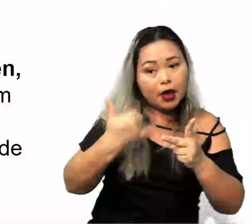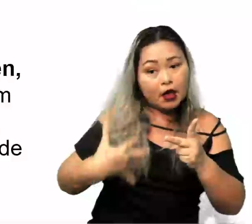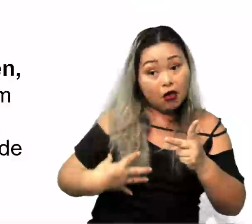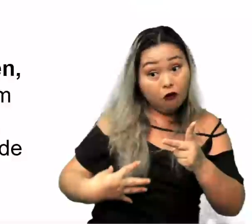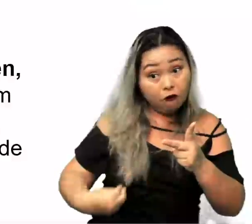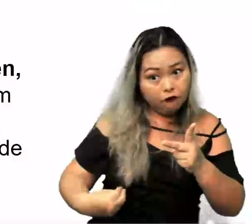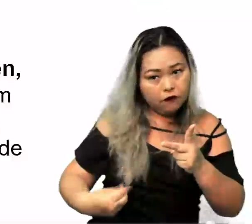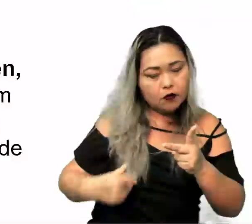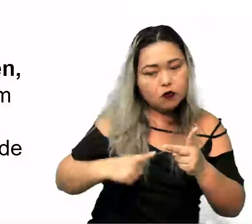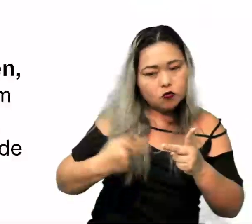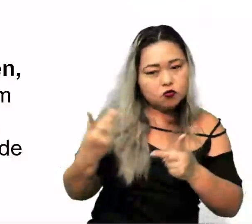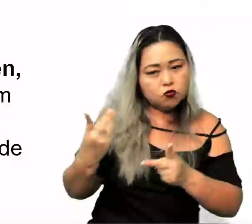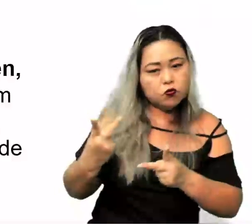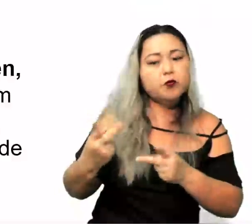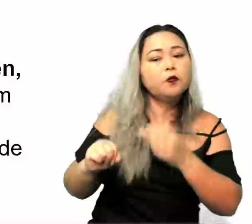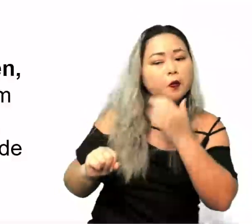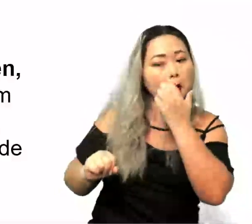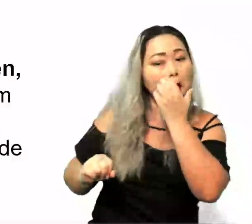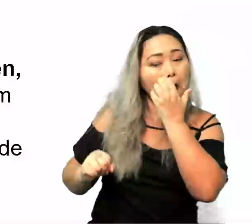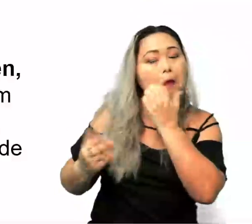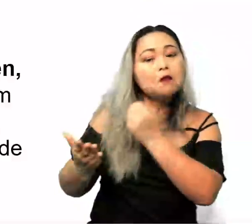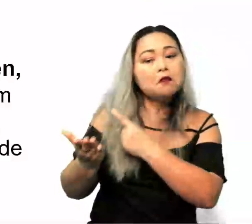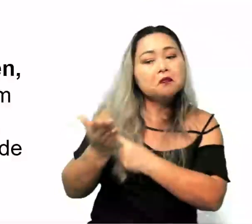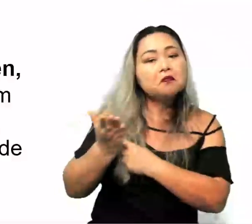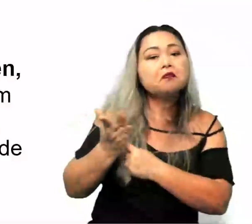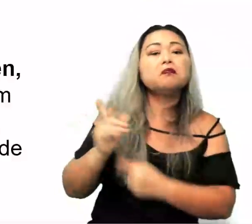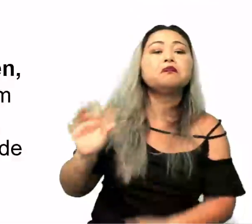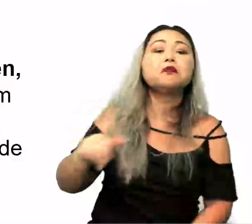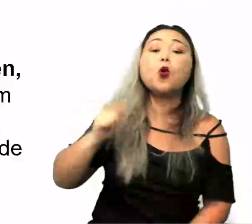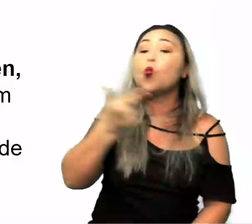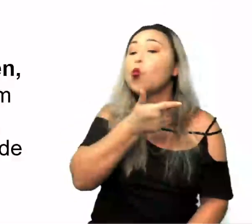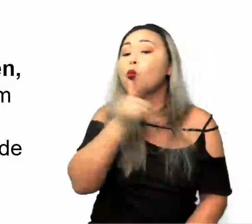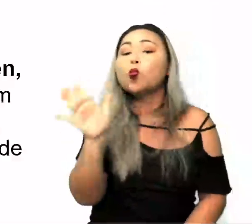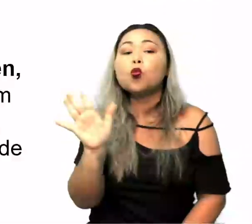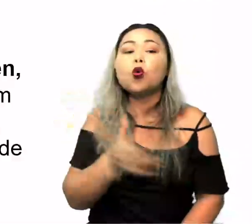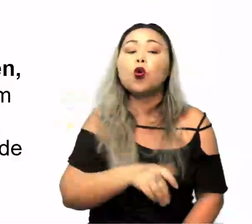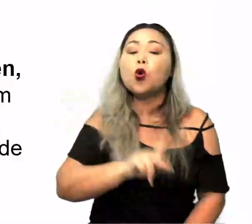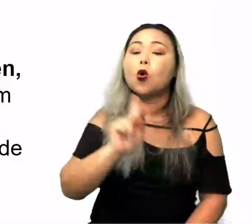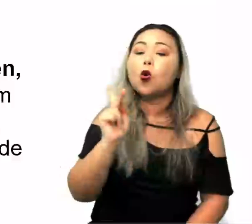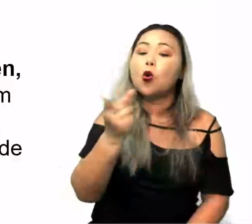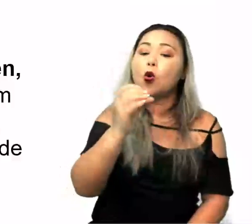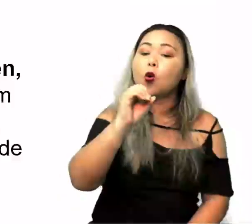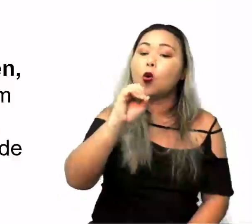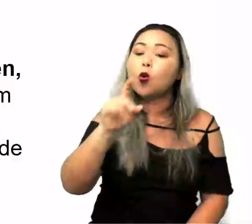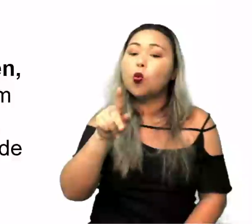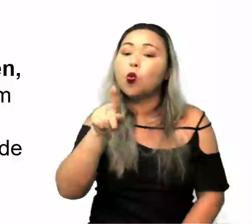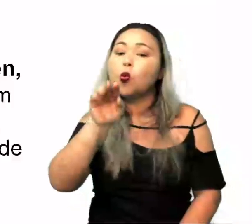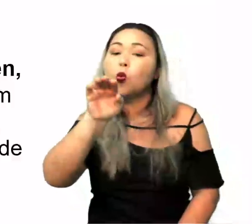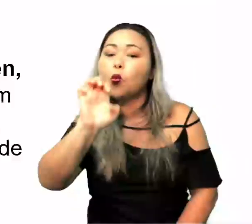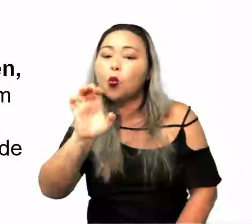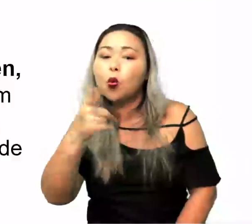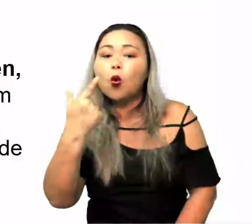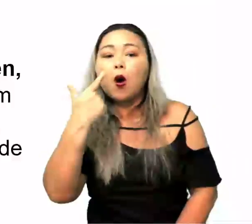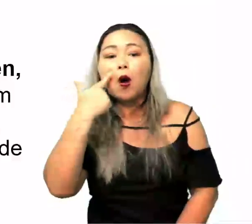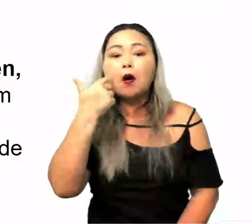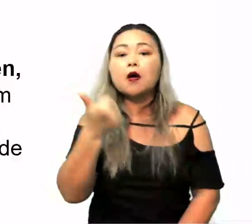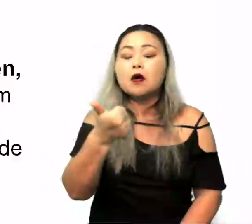ali Robert Hooke, em 1665, observou os espaços vazios de uma cortiça,